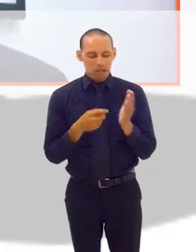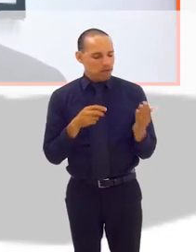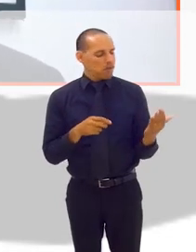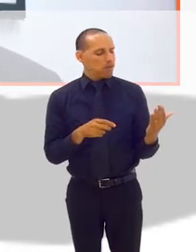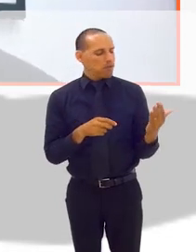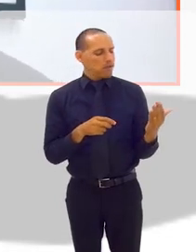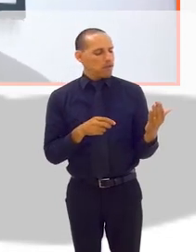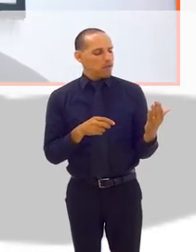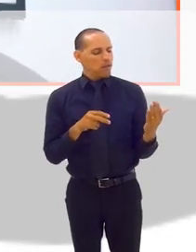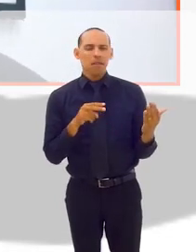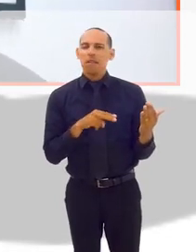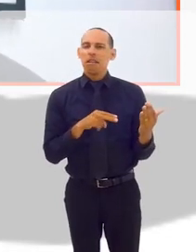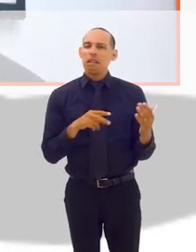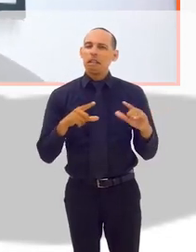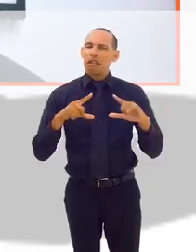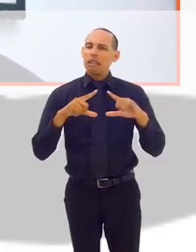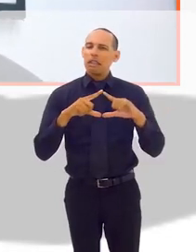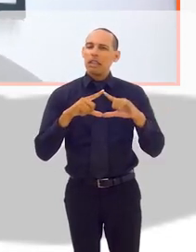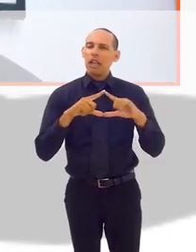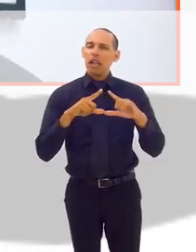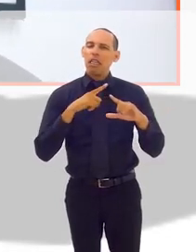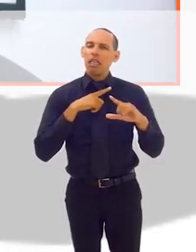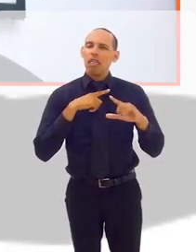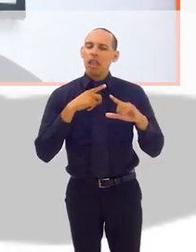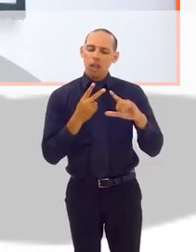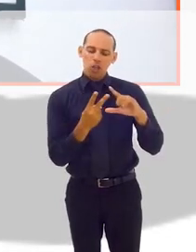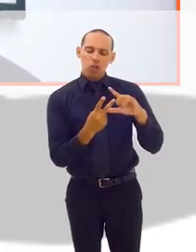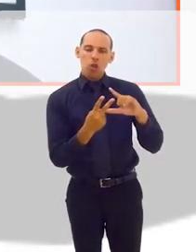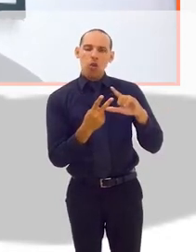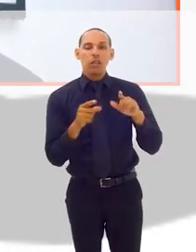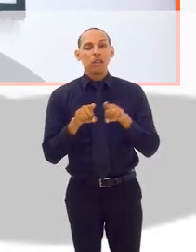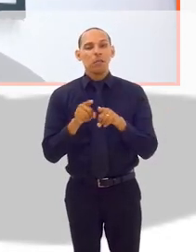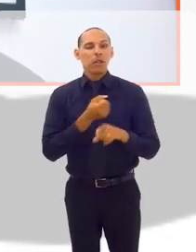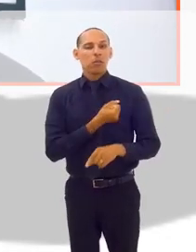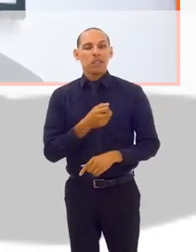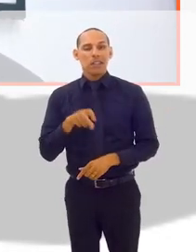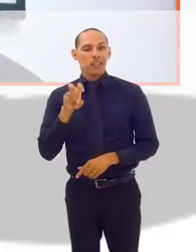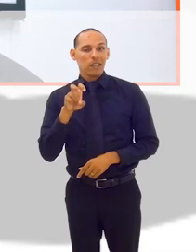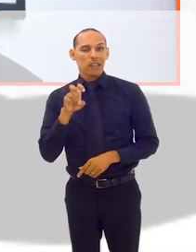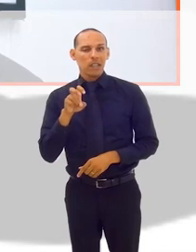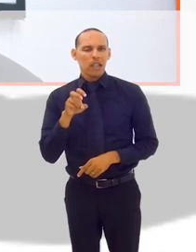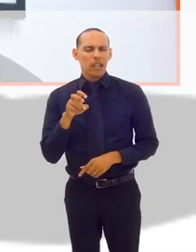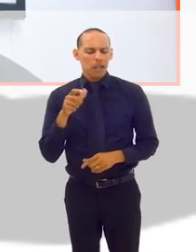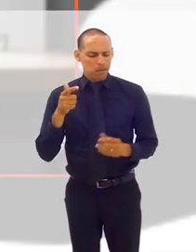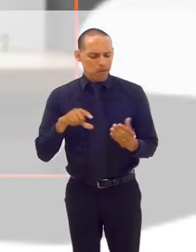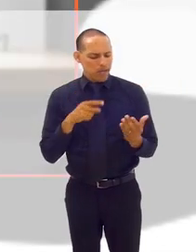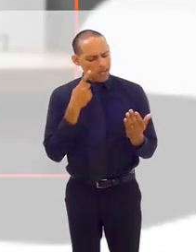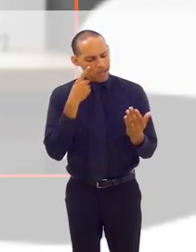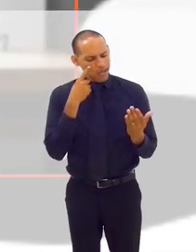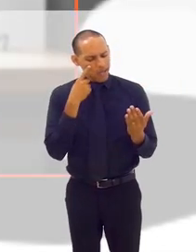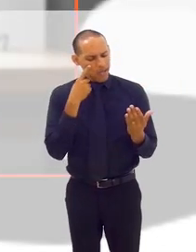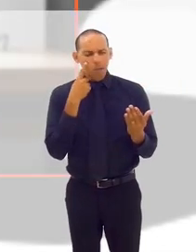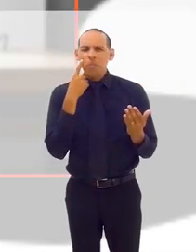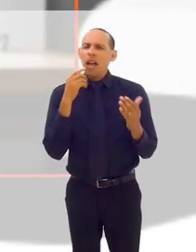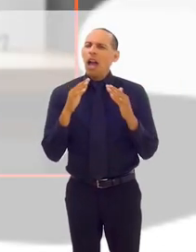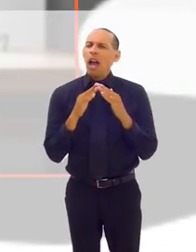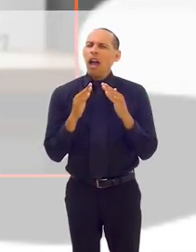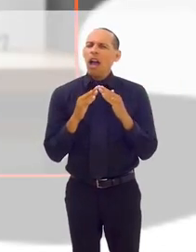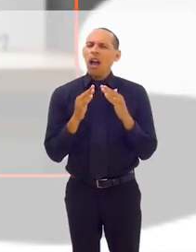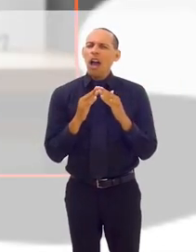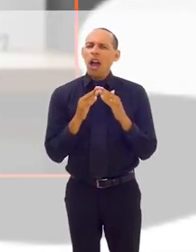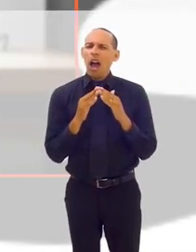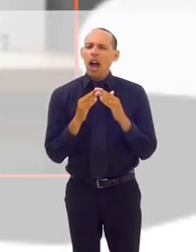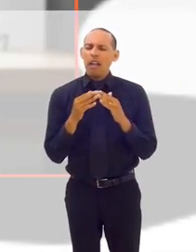Olha, no fundo tem um triângulo com dois dentro, um número 5, e tem uma casinha,